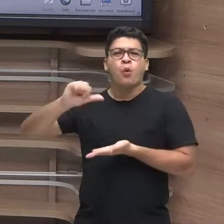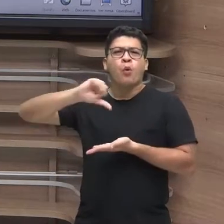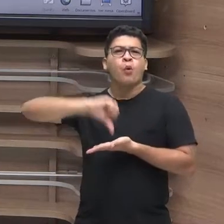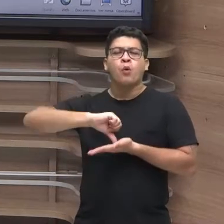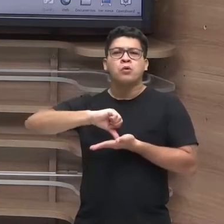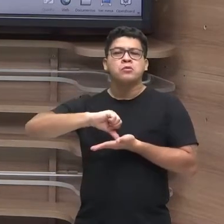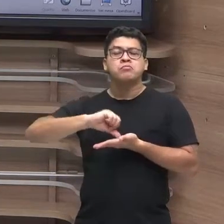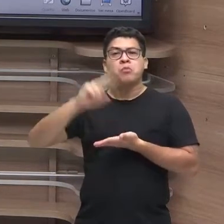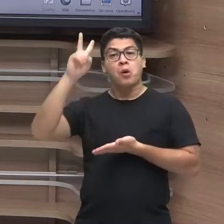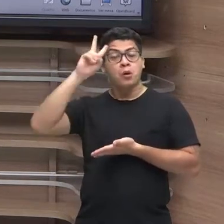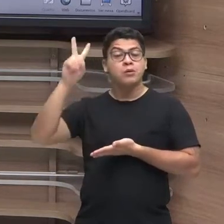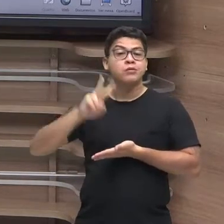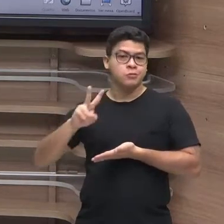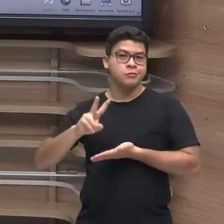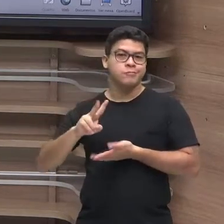a história do Egito Antigo. Então vamos lá, vou trazer para vocês a nossa primeira cartela da aula de hoje e vamos falar aí